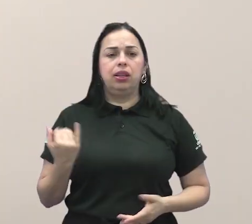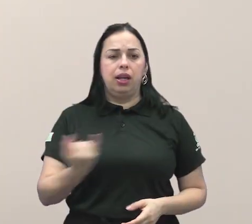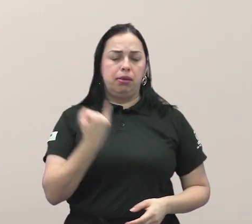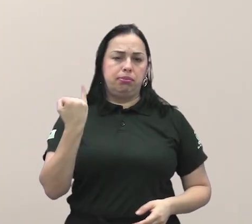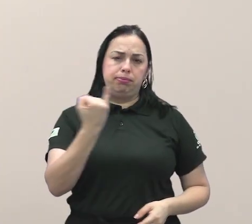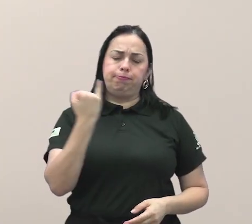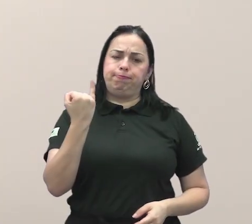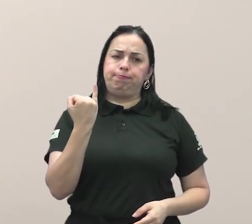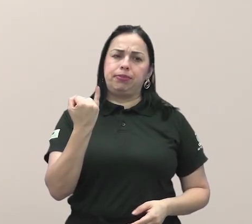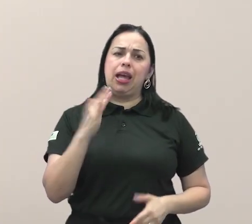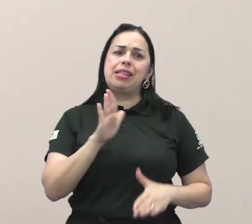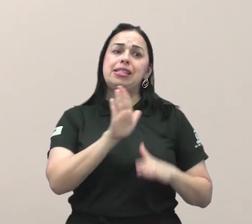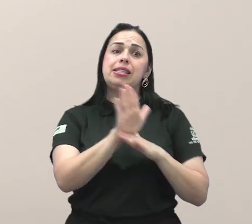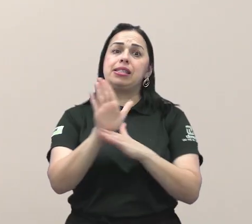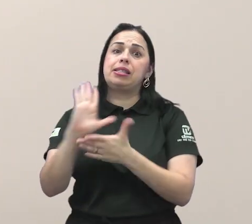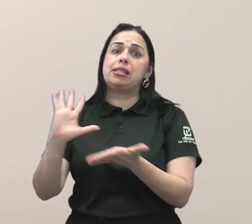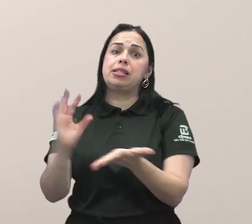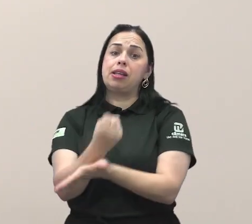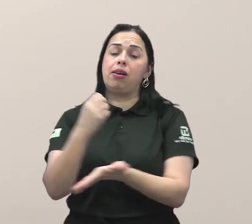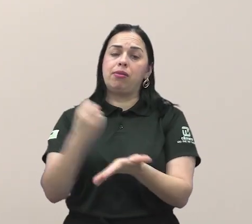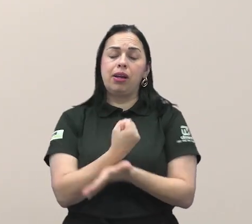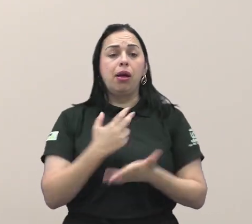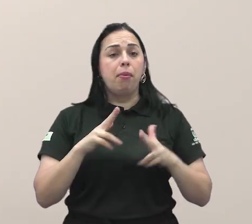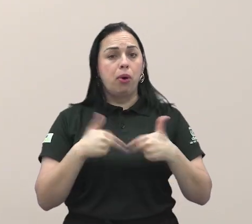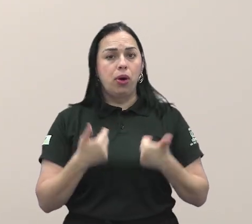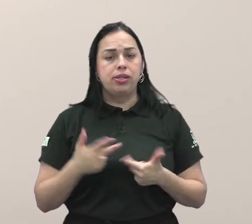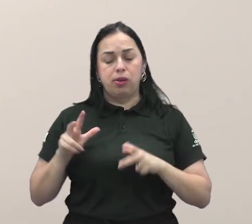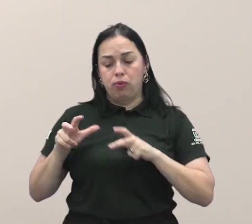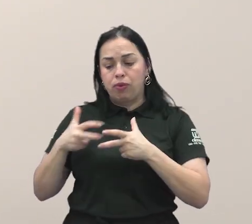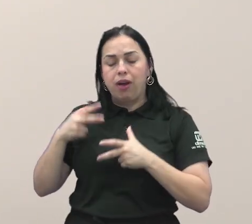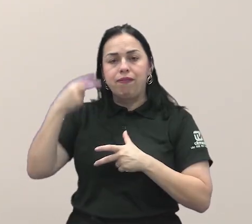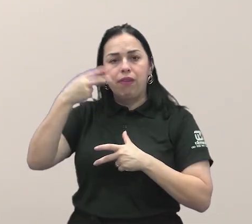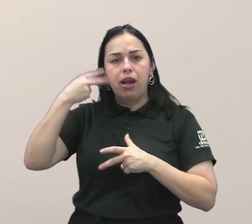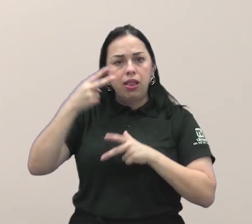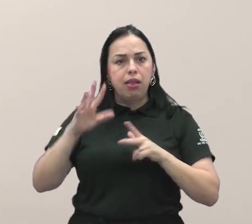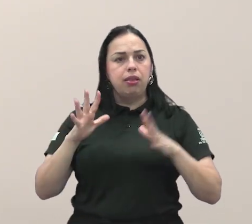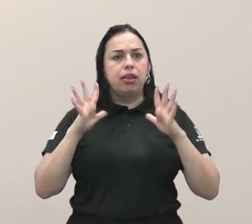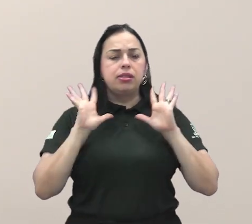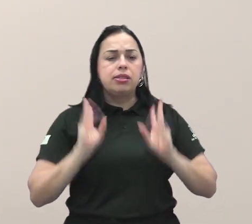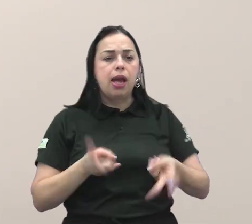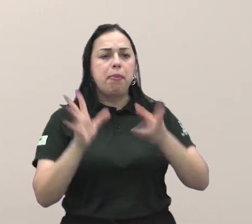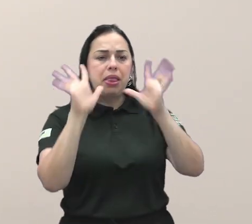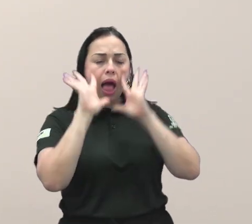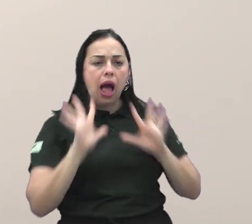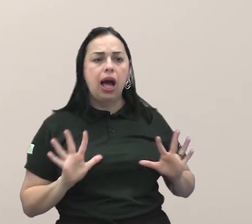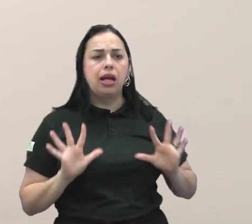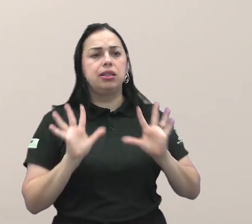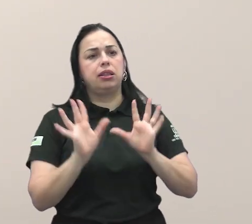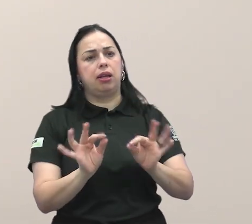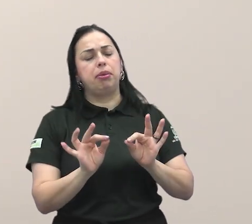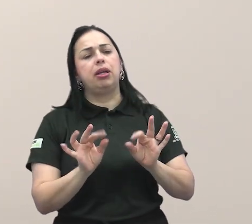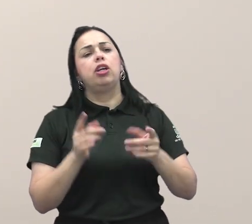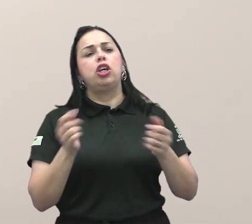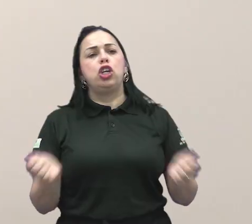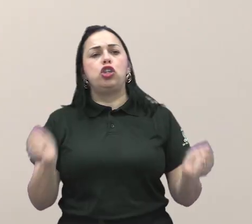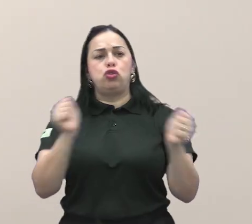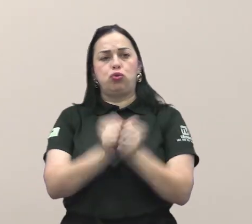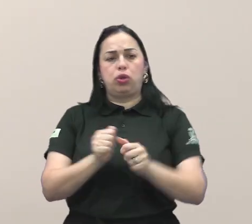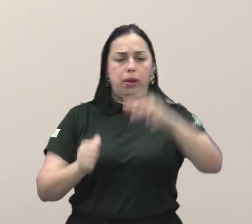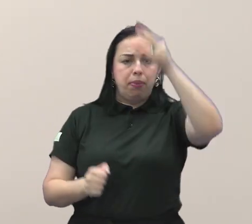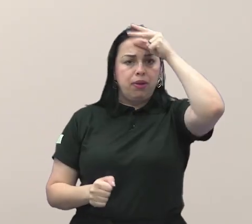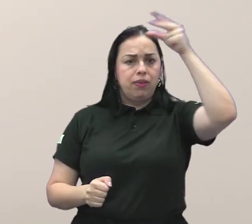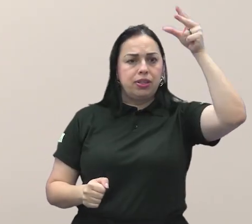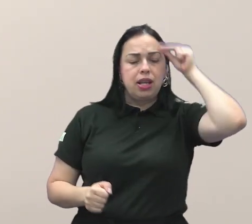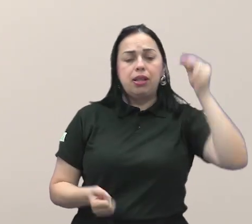próximo. Importantíssimo, né? A doação de sangue salva vidas. Então, principalmente a Câmara Municipal está atenta a isso e trabalha junto ao